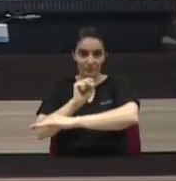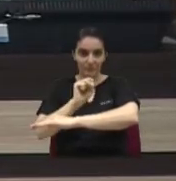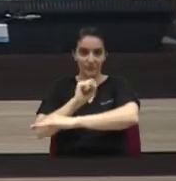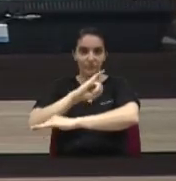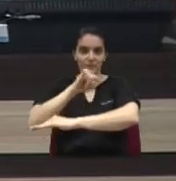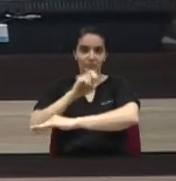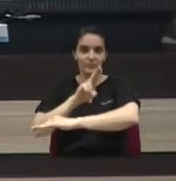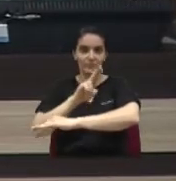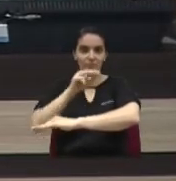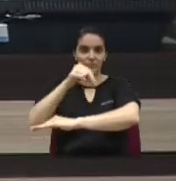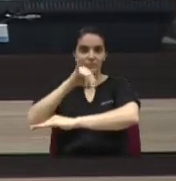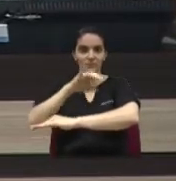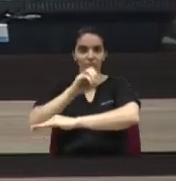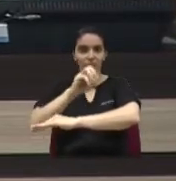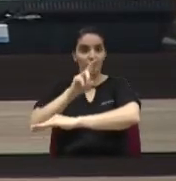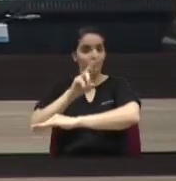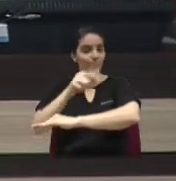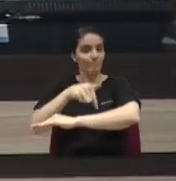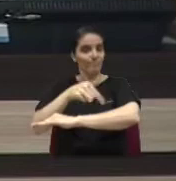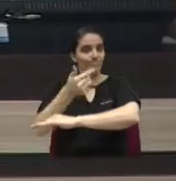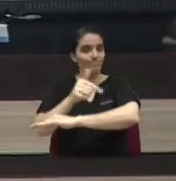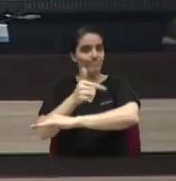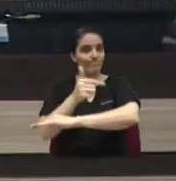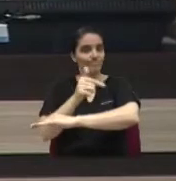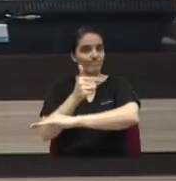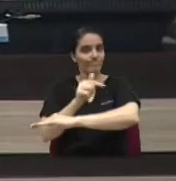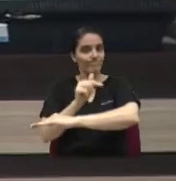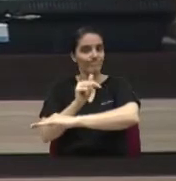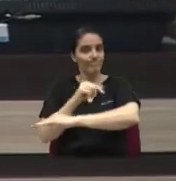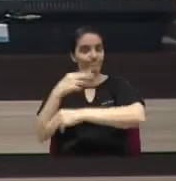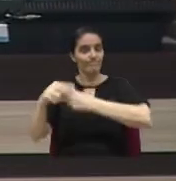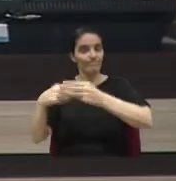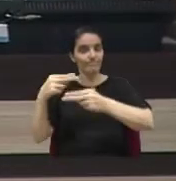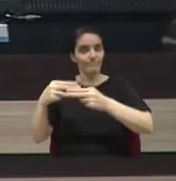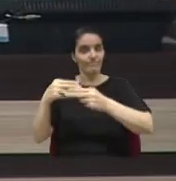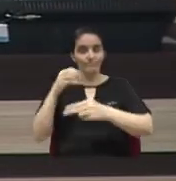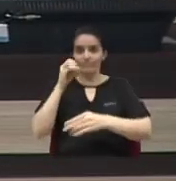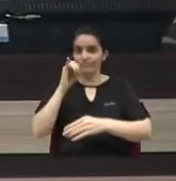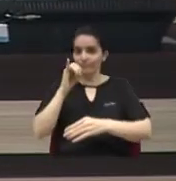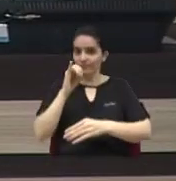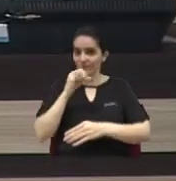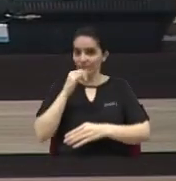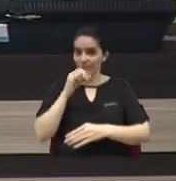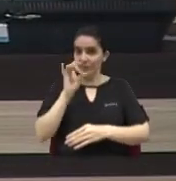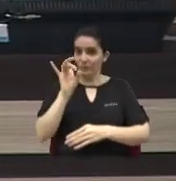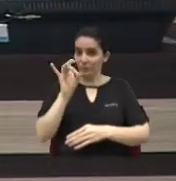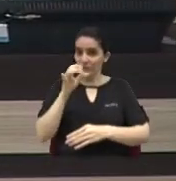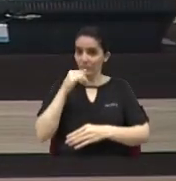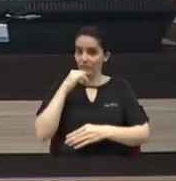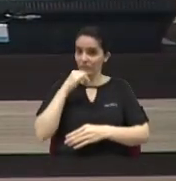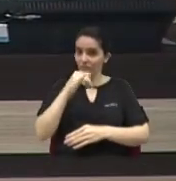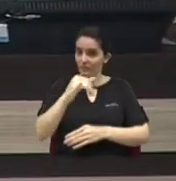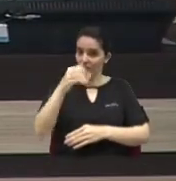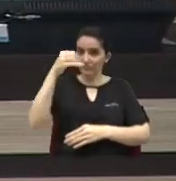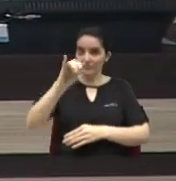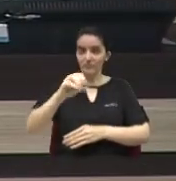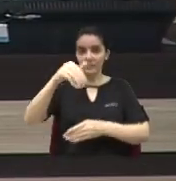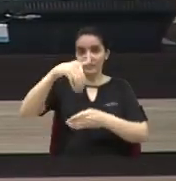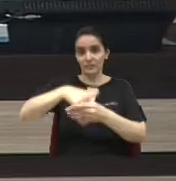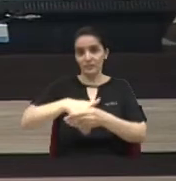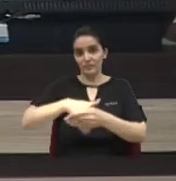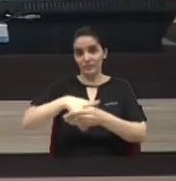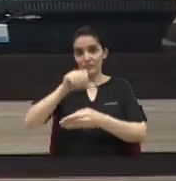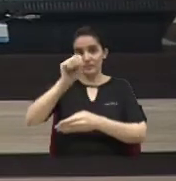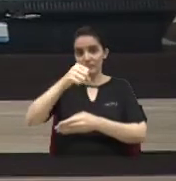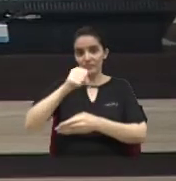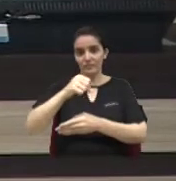Limeira. Então, eu não gostaria de só informar vocês que, se vocês votarem a favor, está votando uma